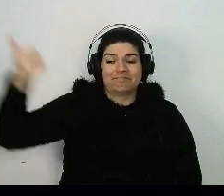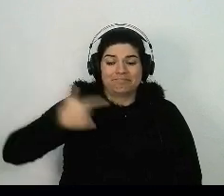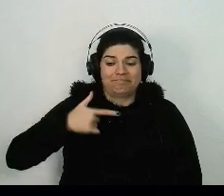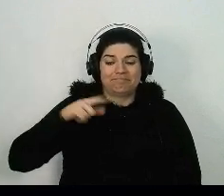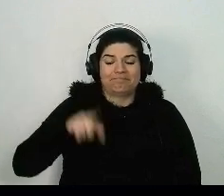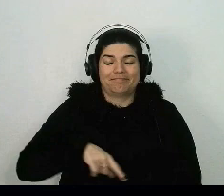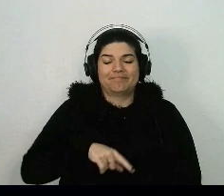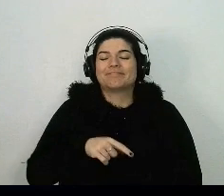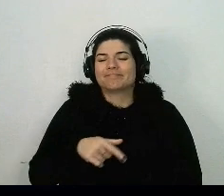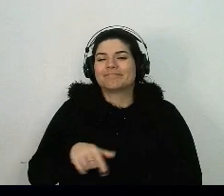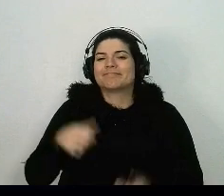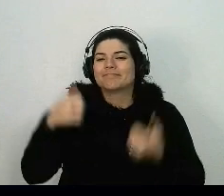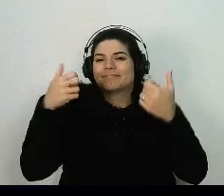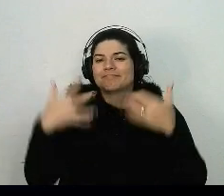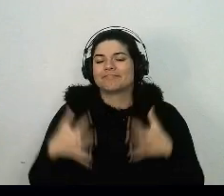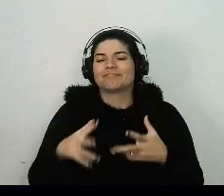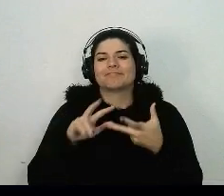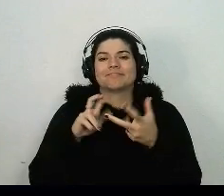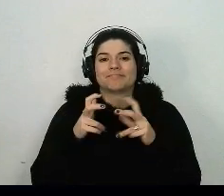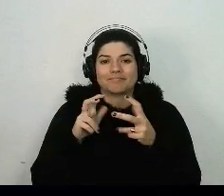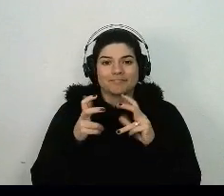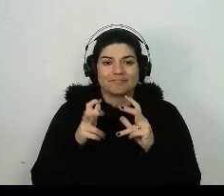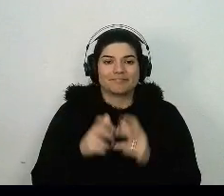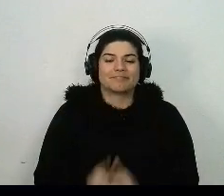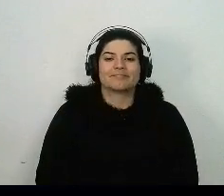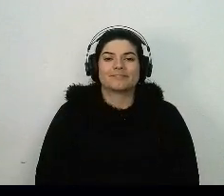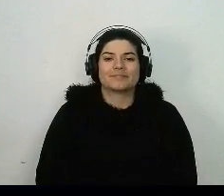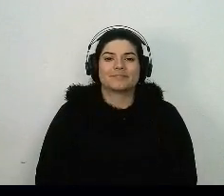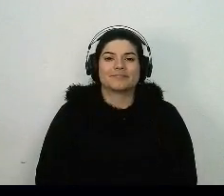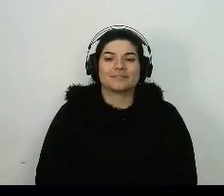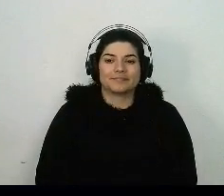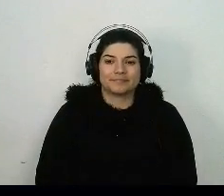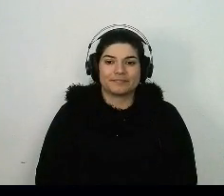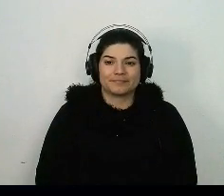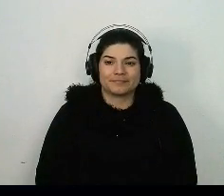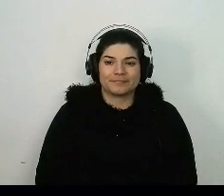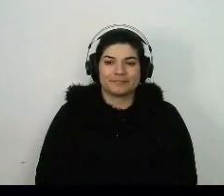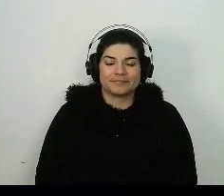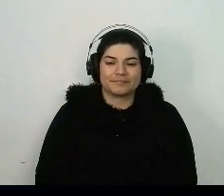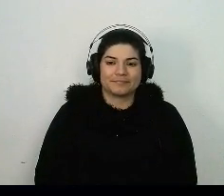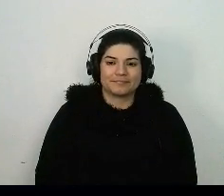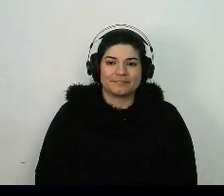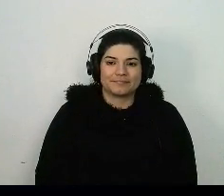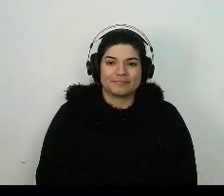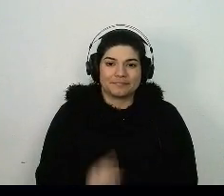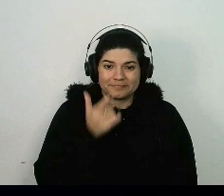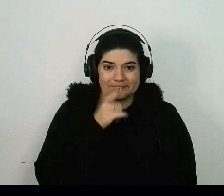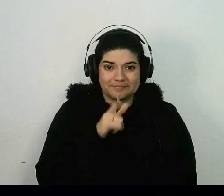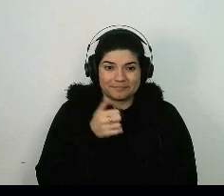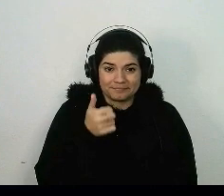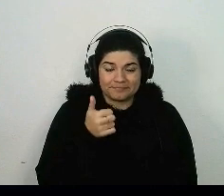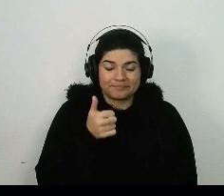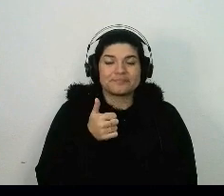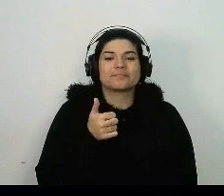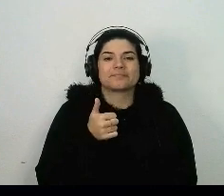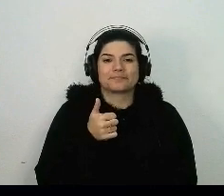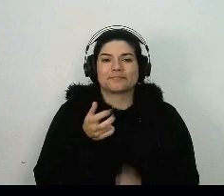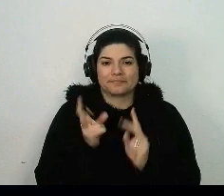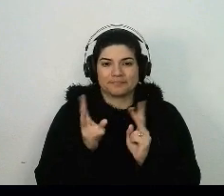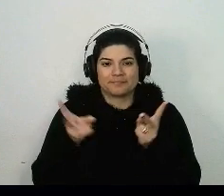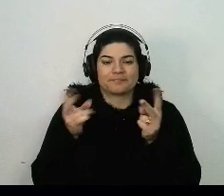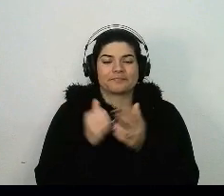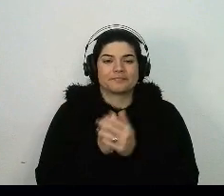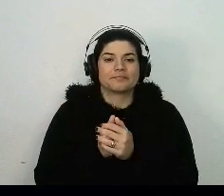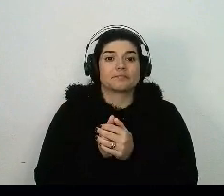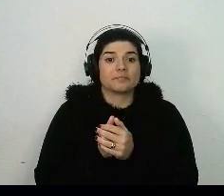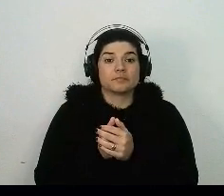TDC, pode passar, Rô? Fala. Rô, tá indo agora? Então, tá bom, vamos lá. Então, conforme nós estávamos